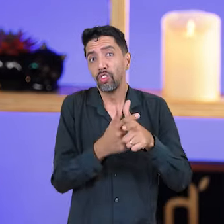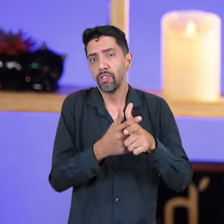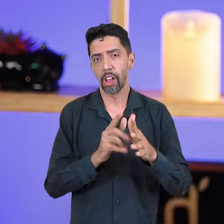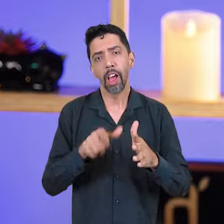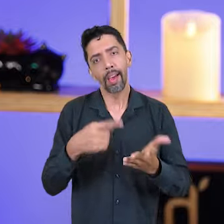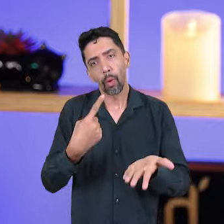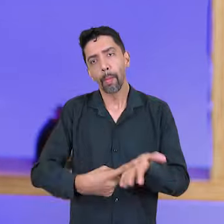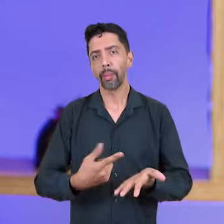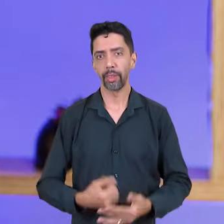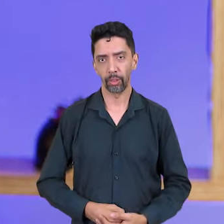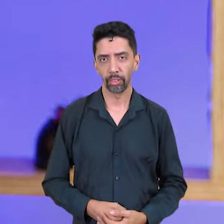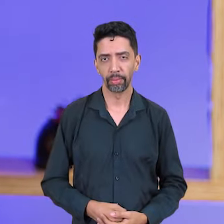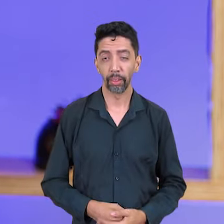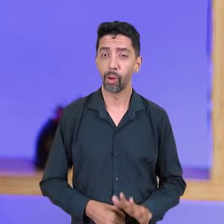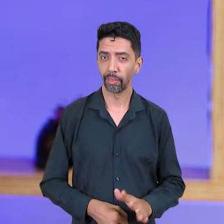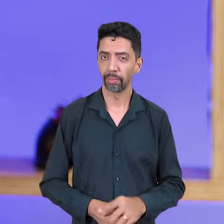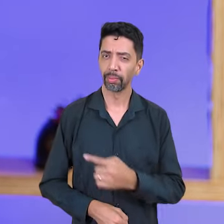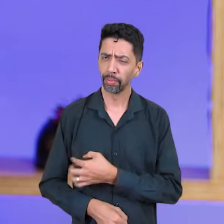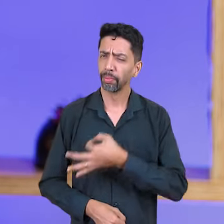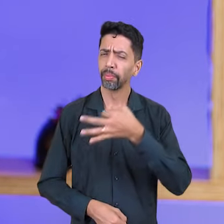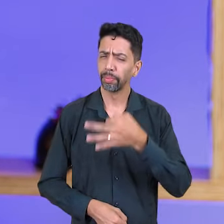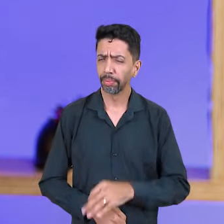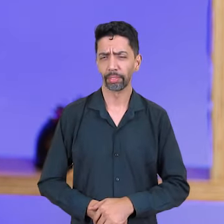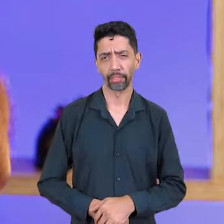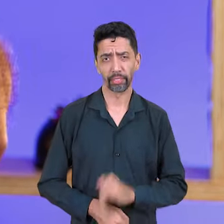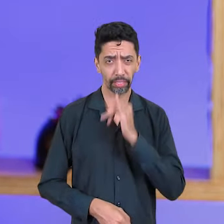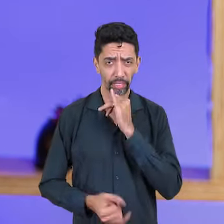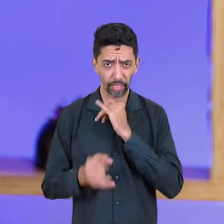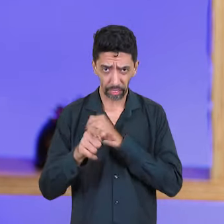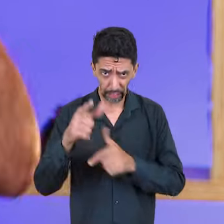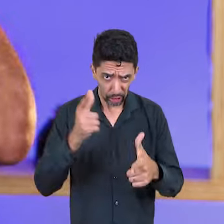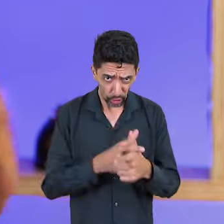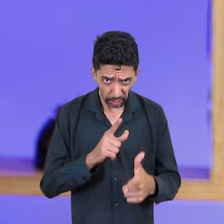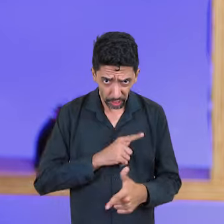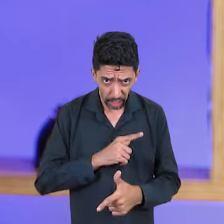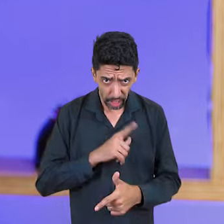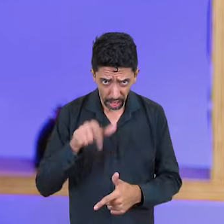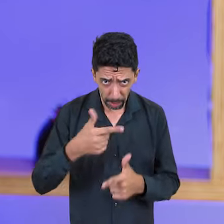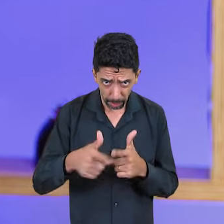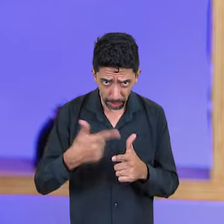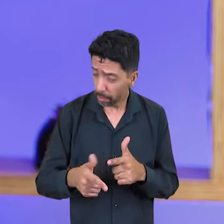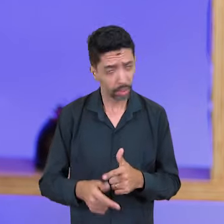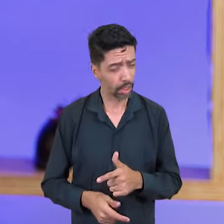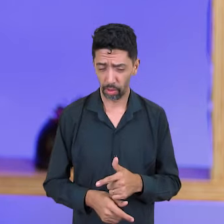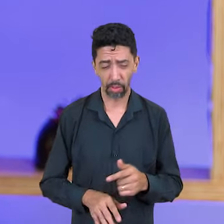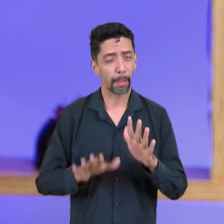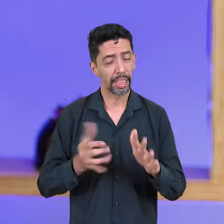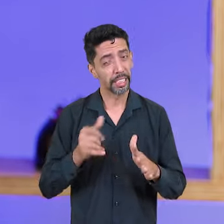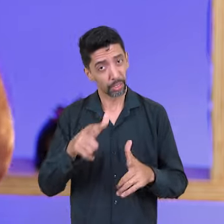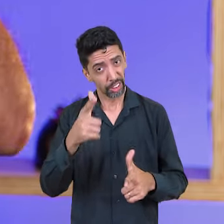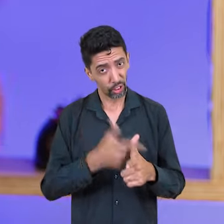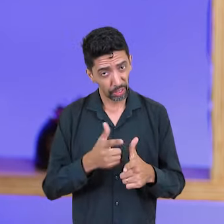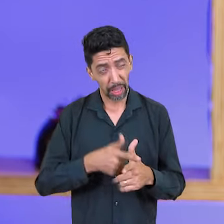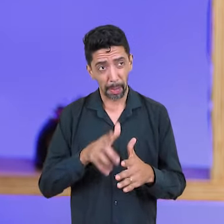de dívidas. Olha só, eu tenho convicção que ter dívidas não é um problema. Agora, ter